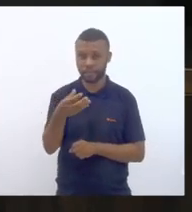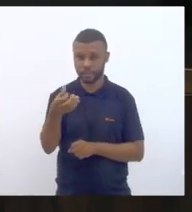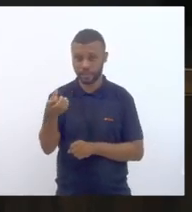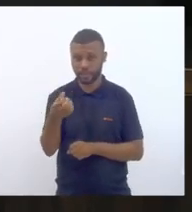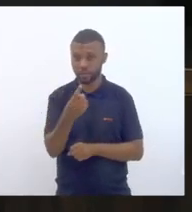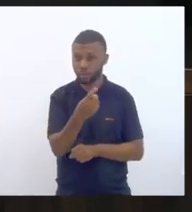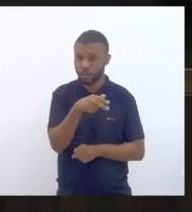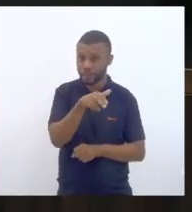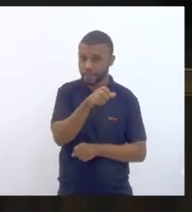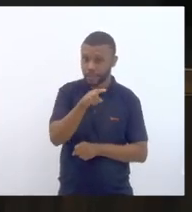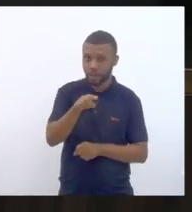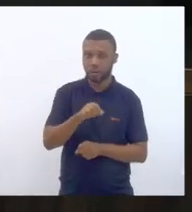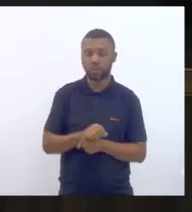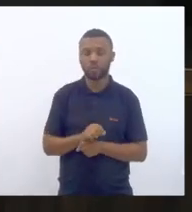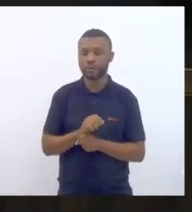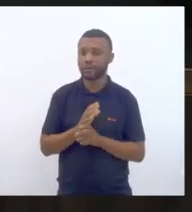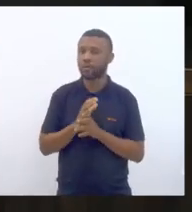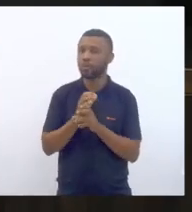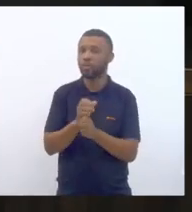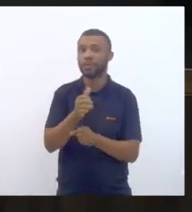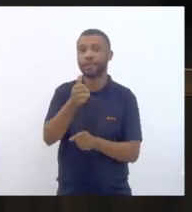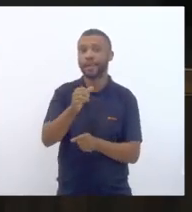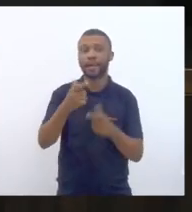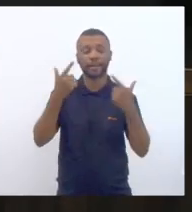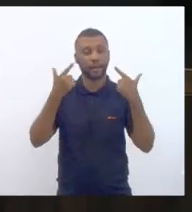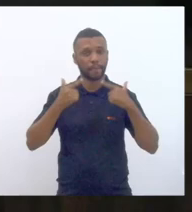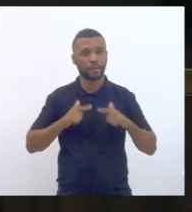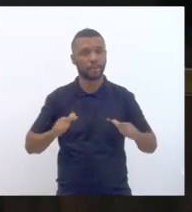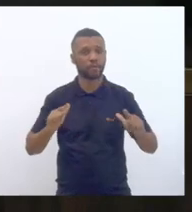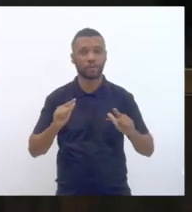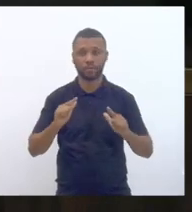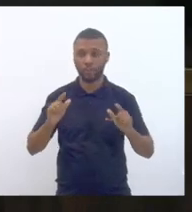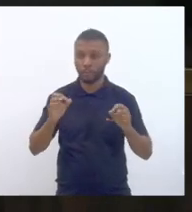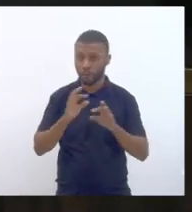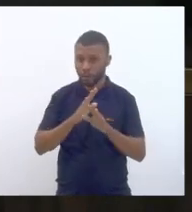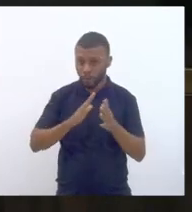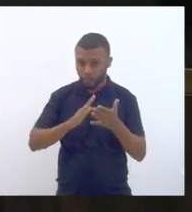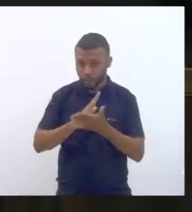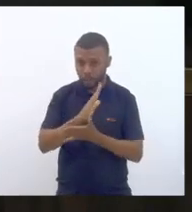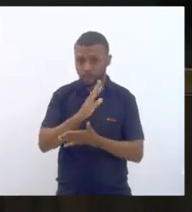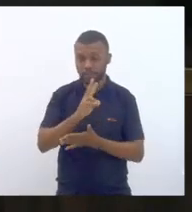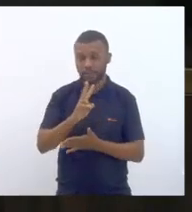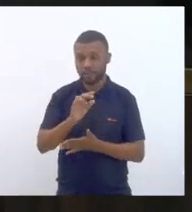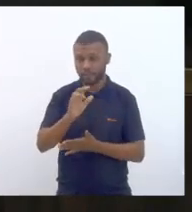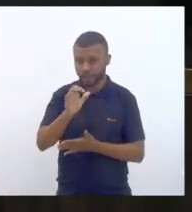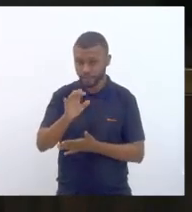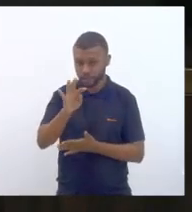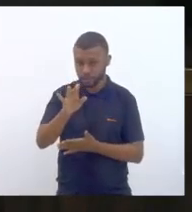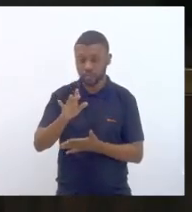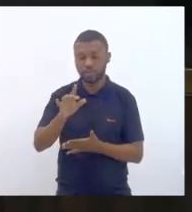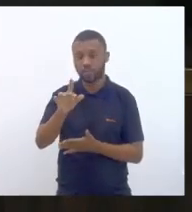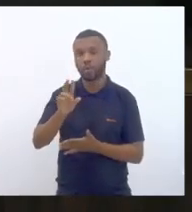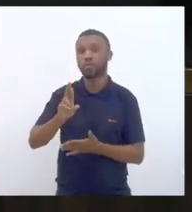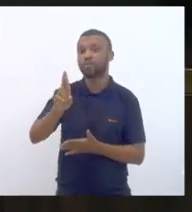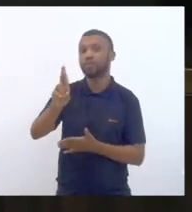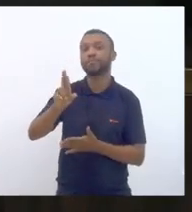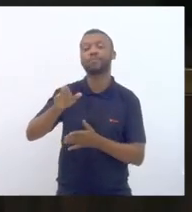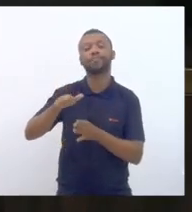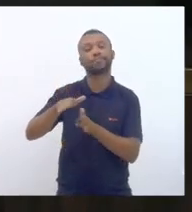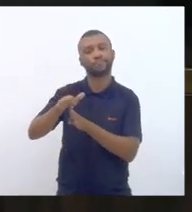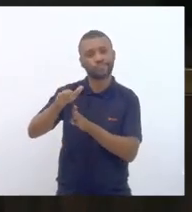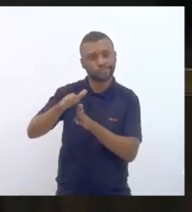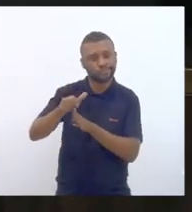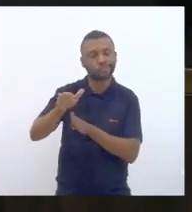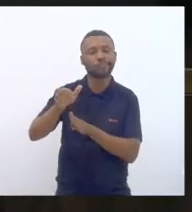não e 10 abstenções. Está aprovado o nome de Vicente Paula Loureiro como conselheiro da Agência Reguladora de